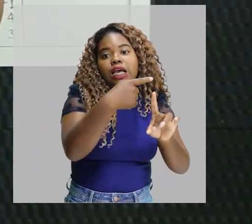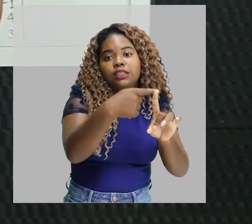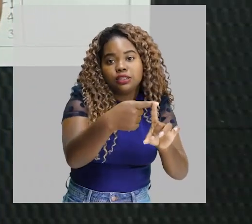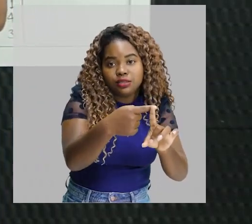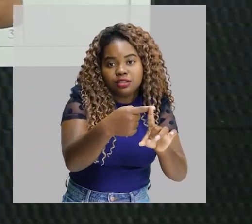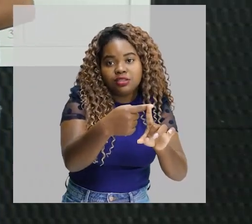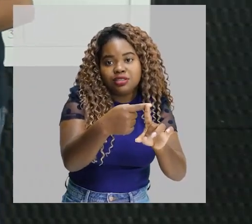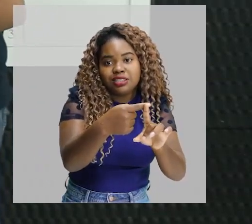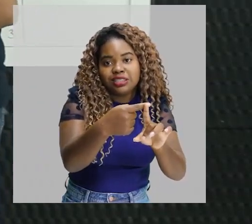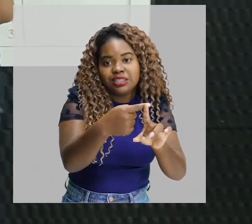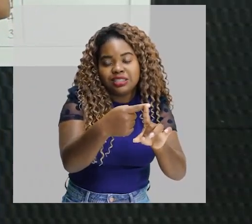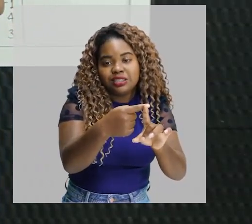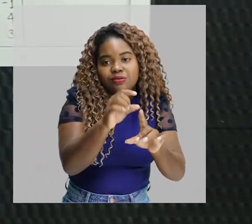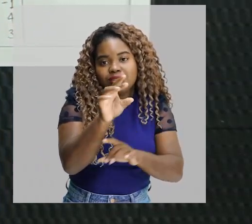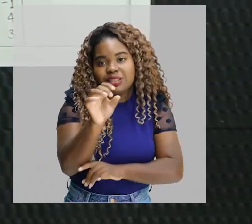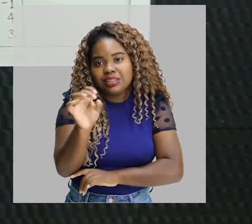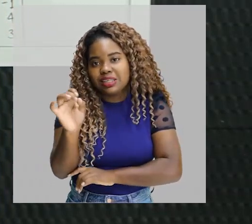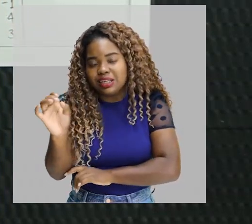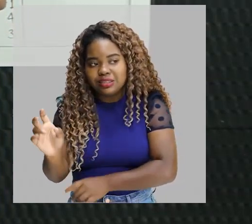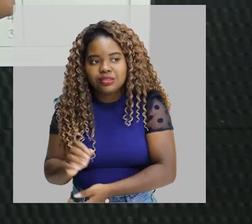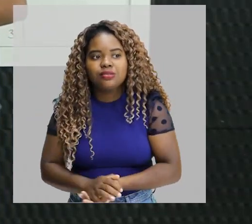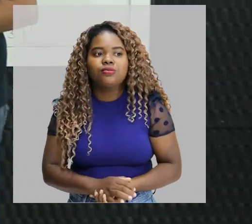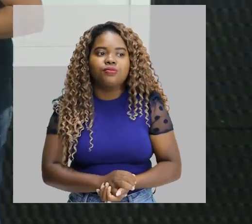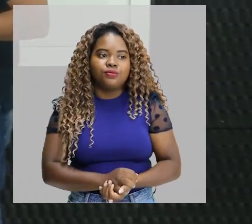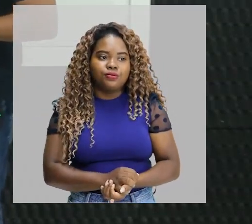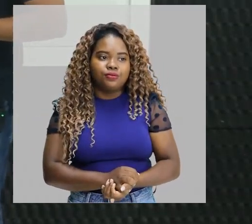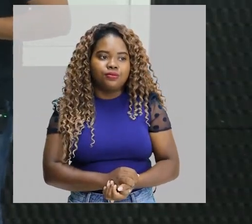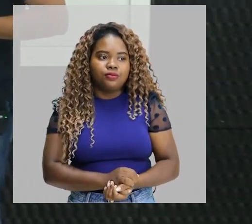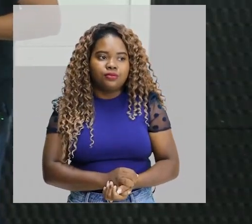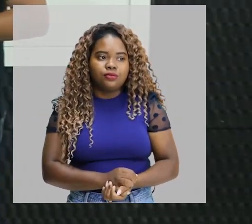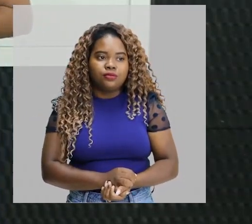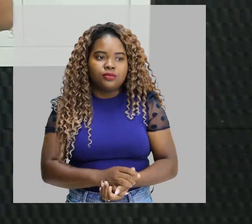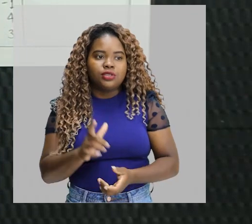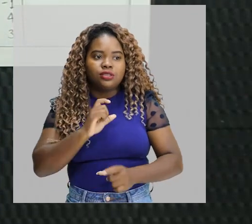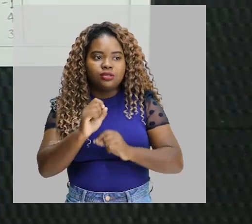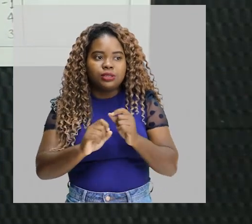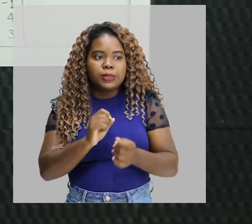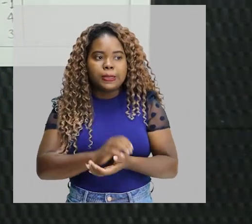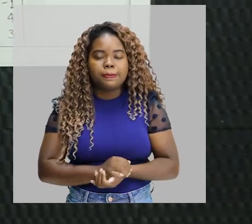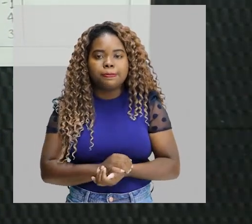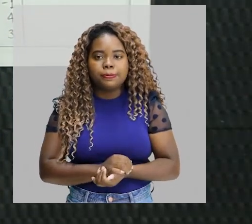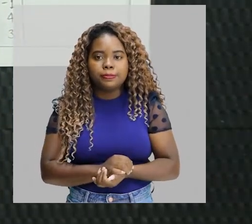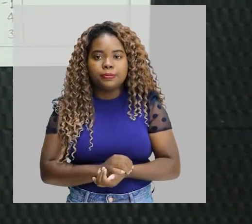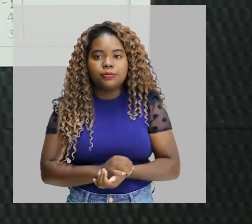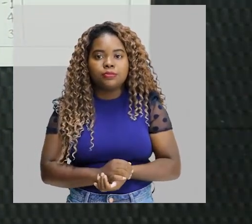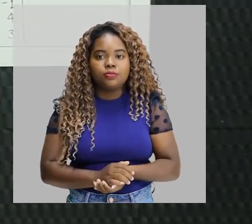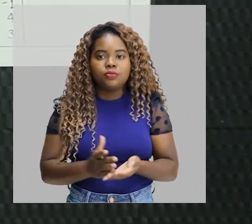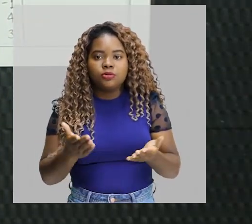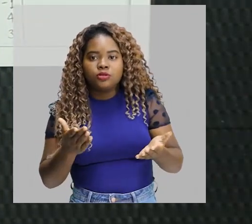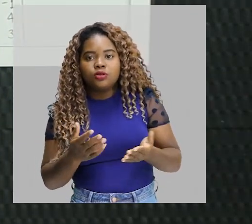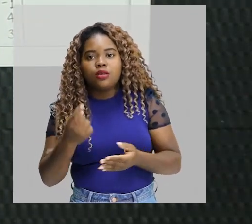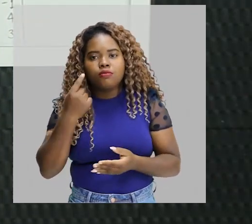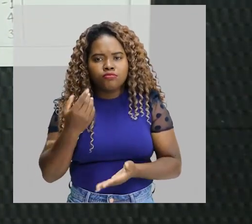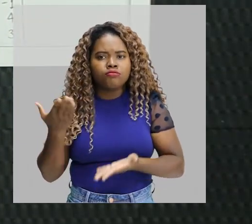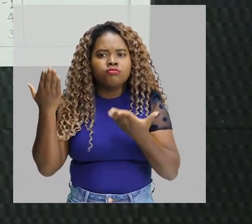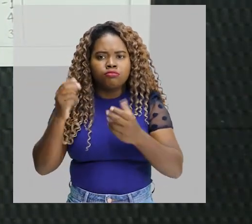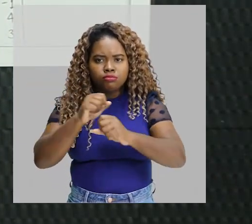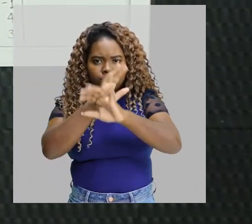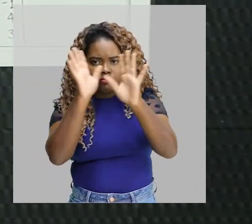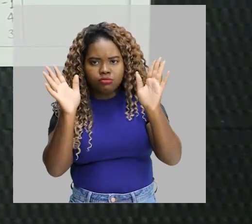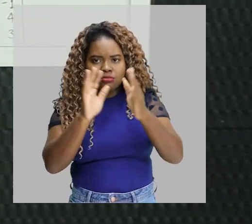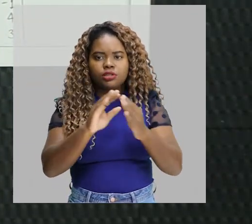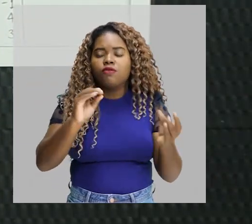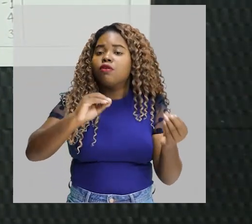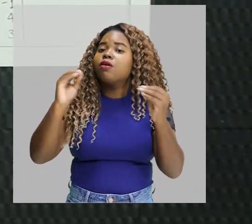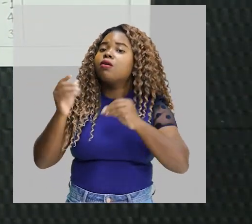dos produtos dos elementos indicados pelas setas conforme o esquema galera vamos lá eu vou escrever aqui novamente